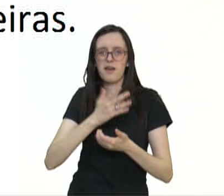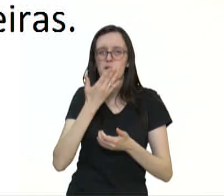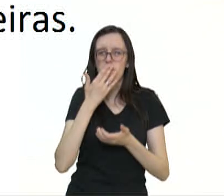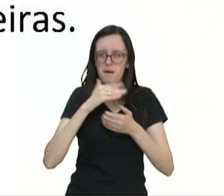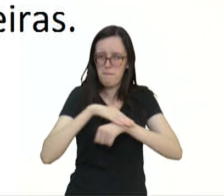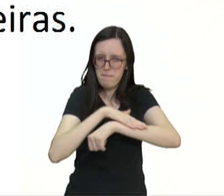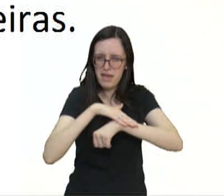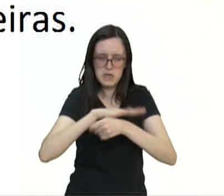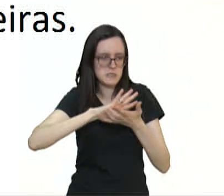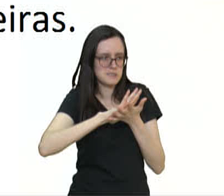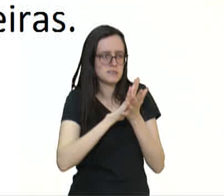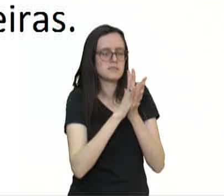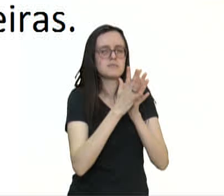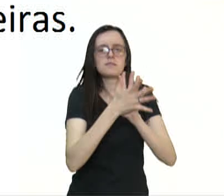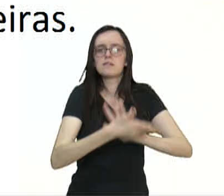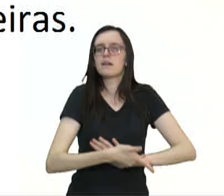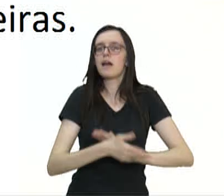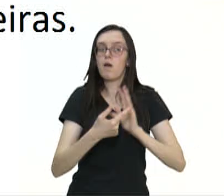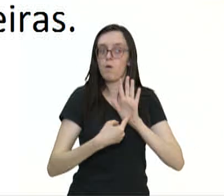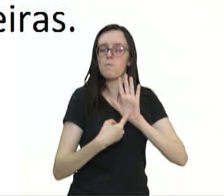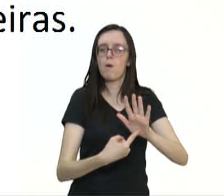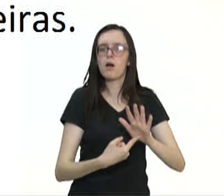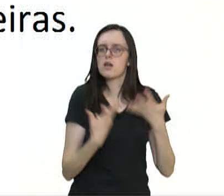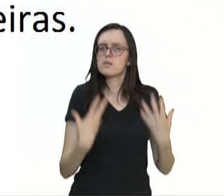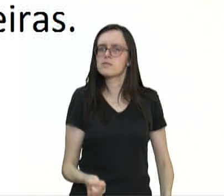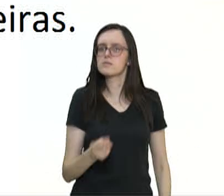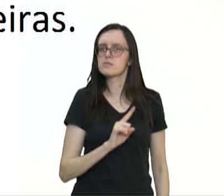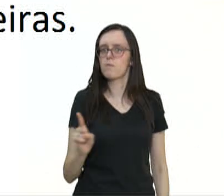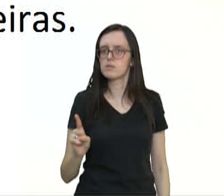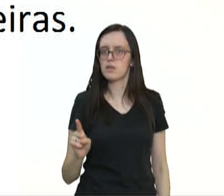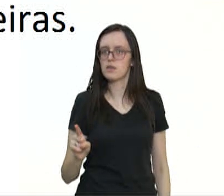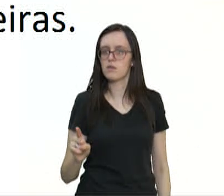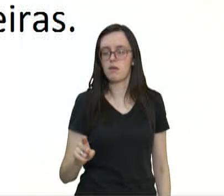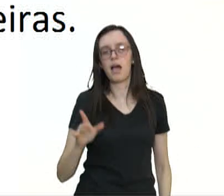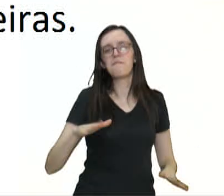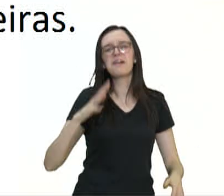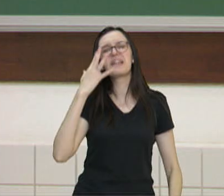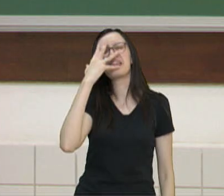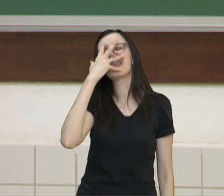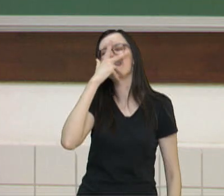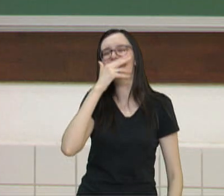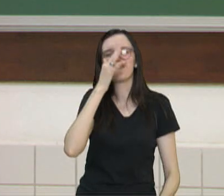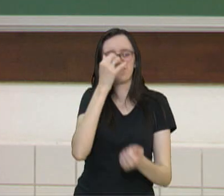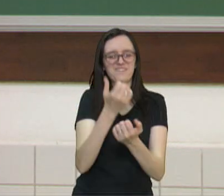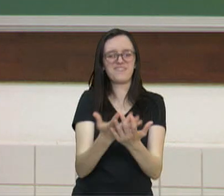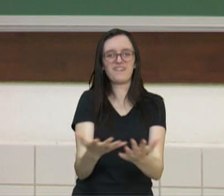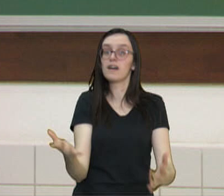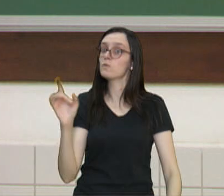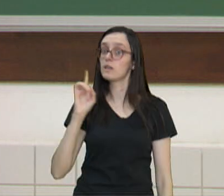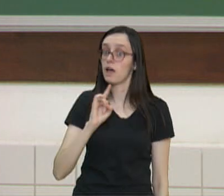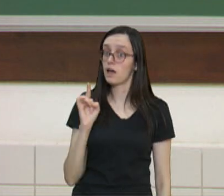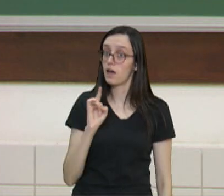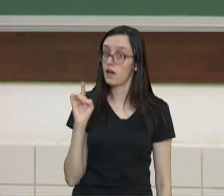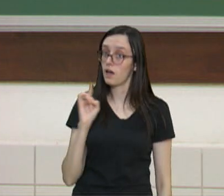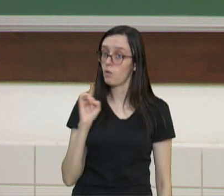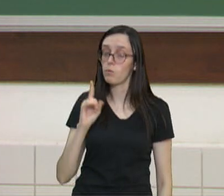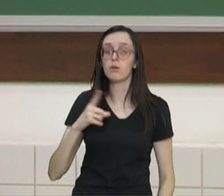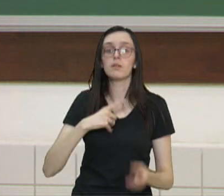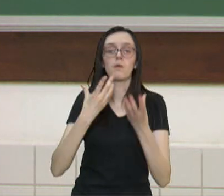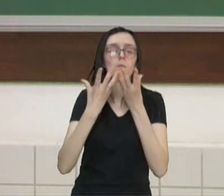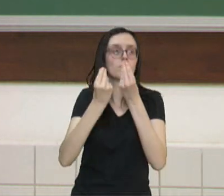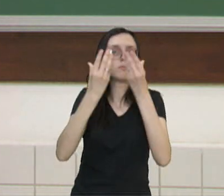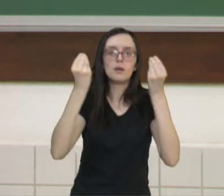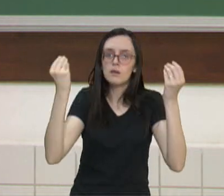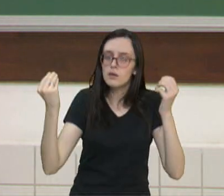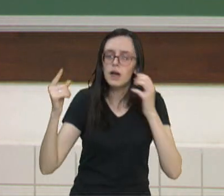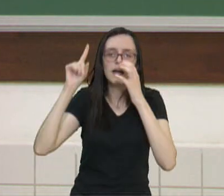velada, que se expressam na intolerância cotidiana. Então não é tudo lindo, como eu estava falando para vocês. A gente tem